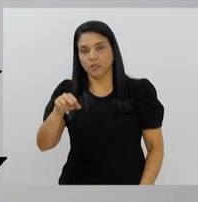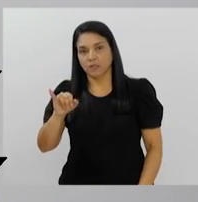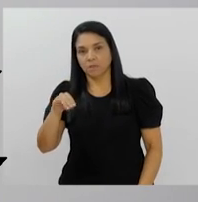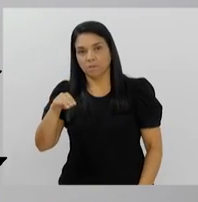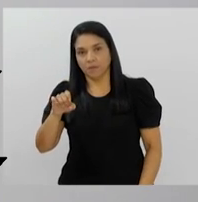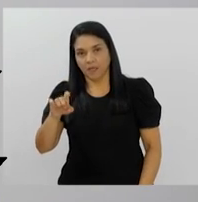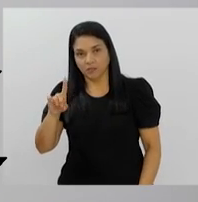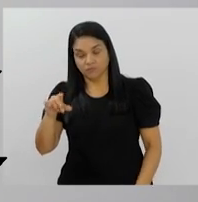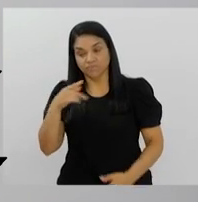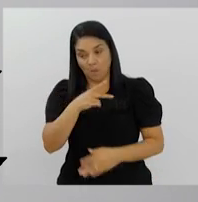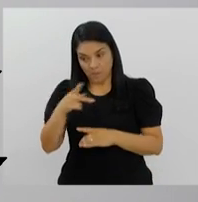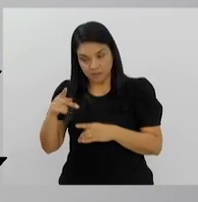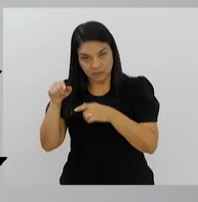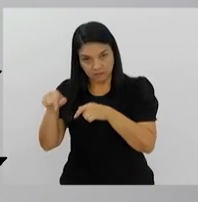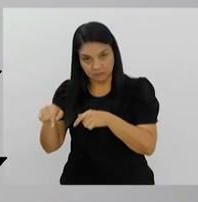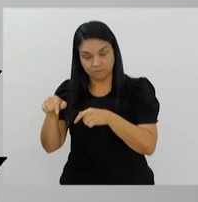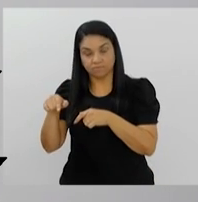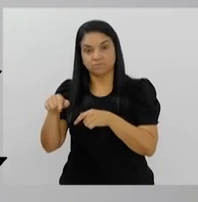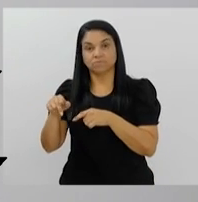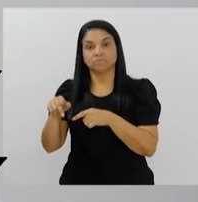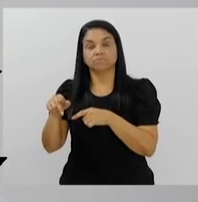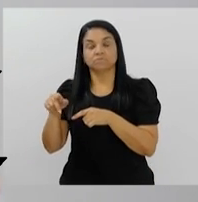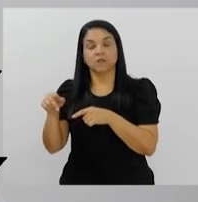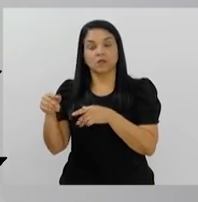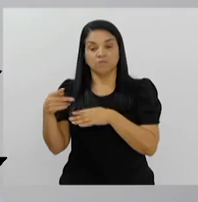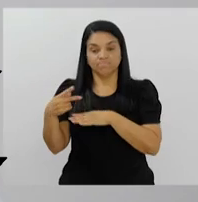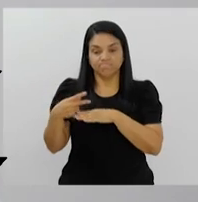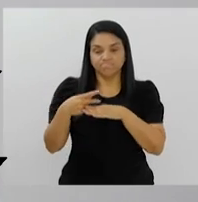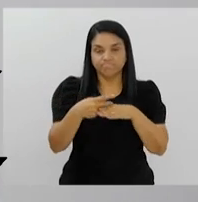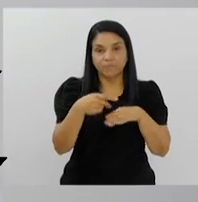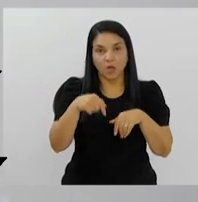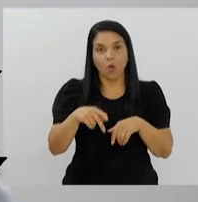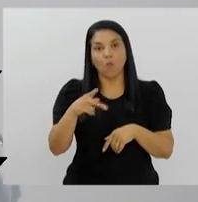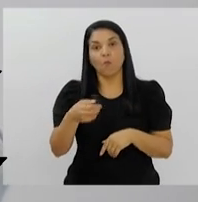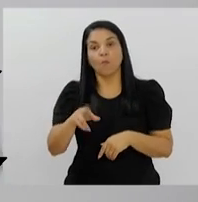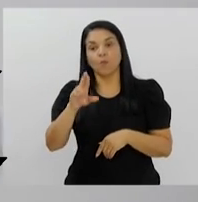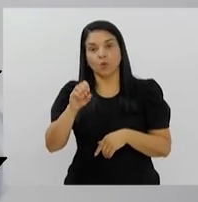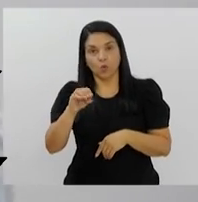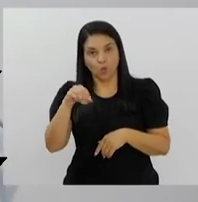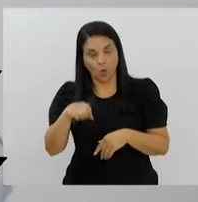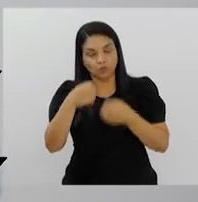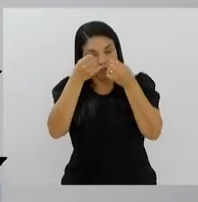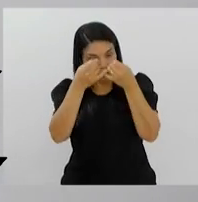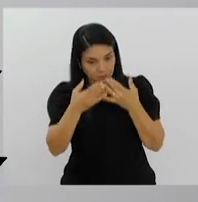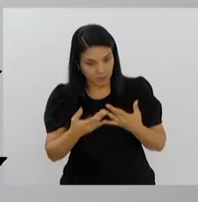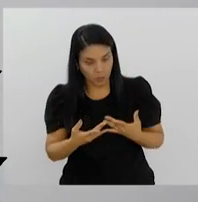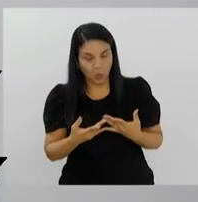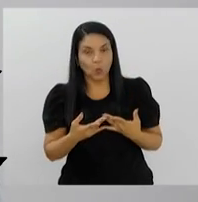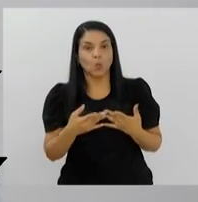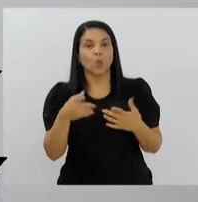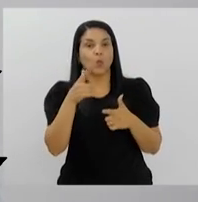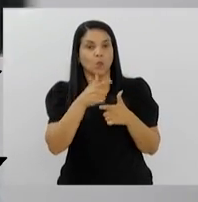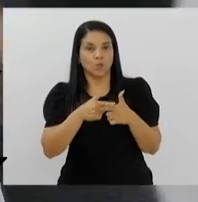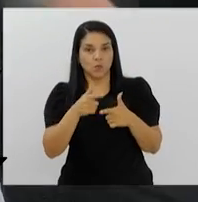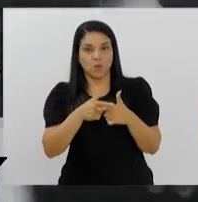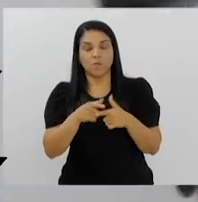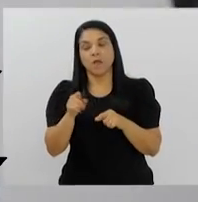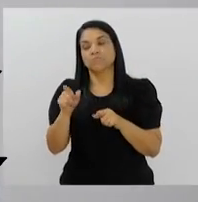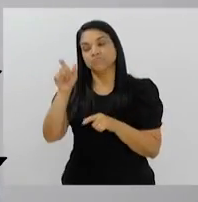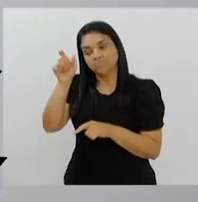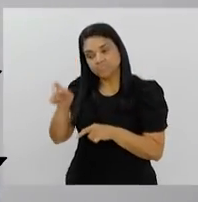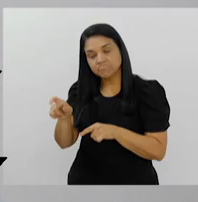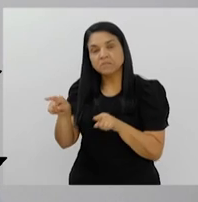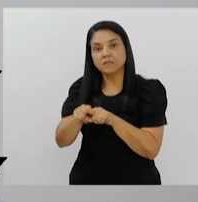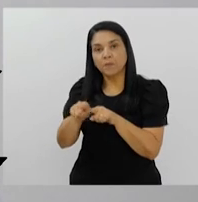no Procom nós explicamos o problema para ele ele também explicou a a situação que